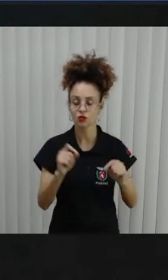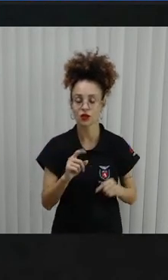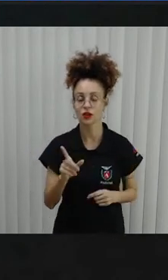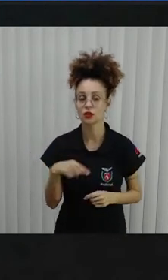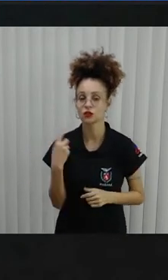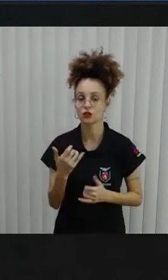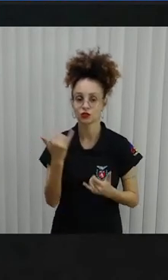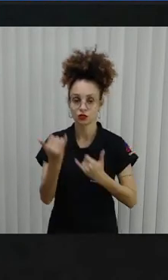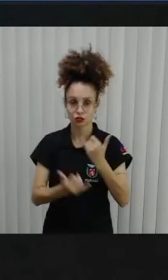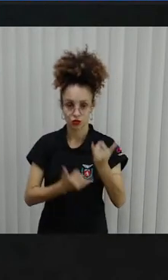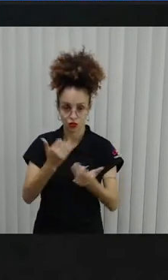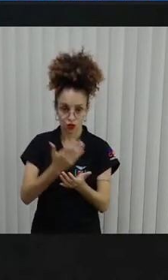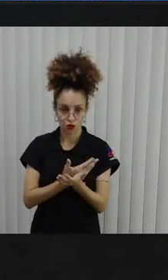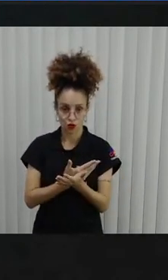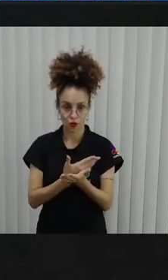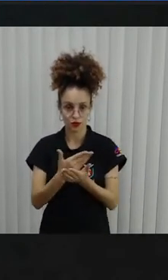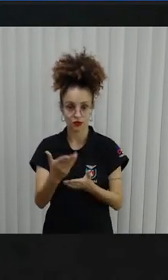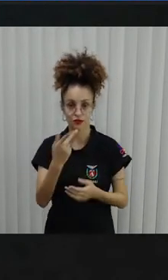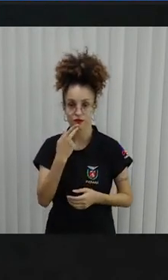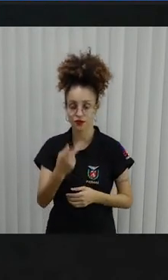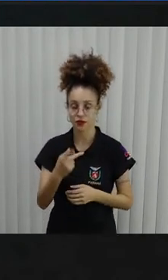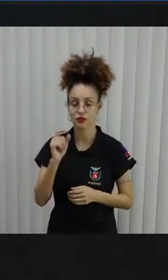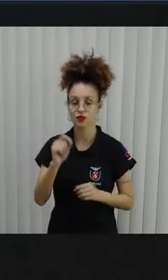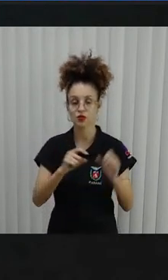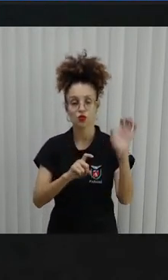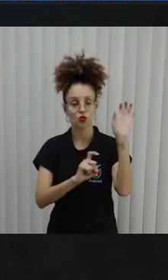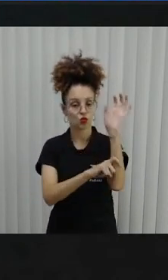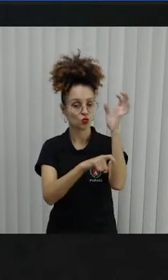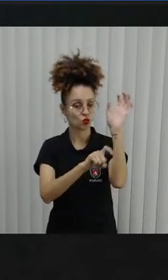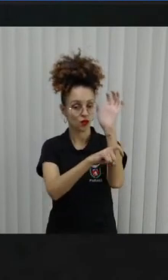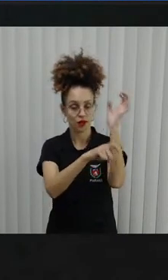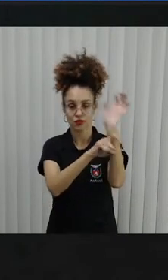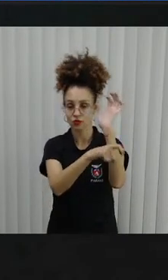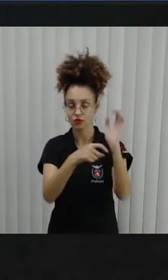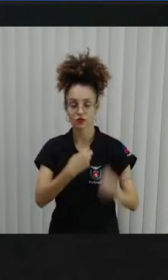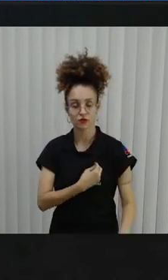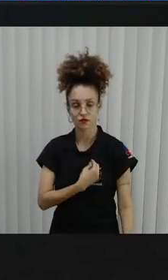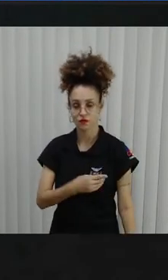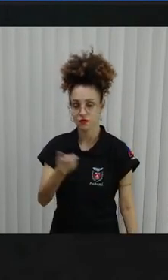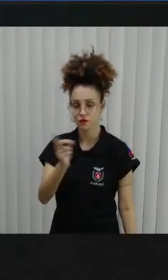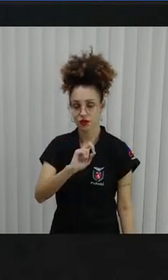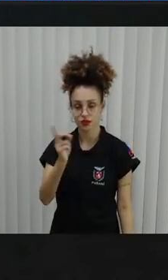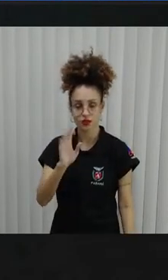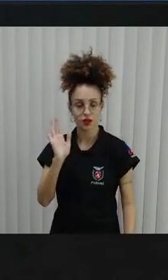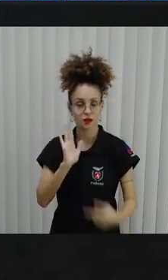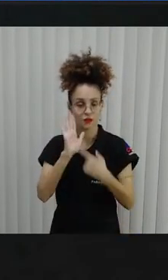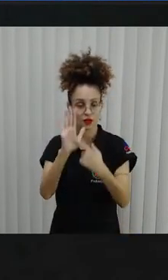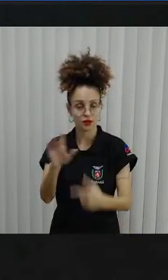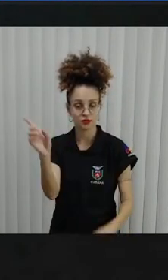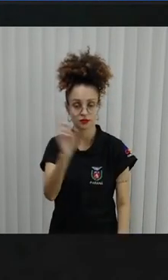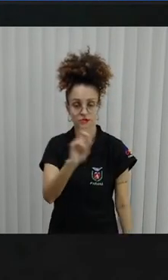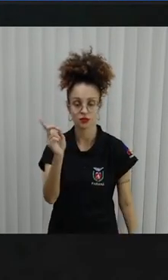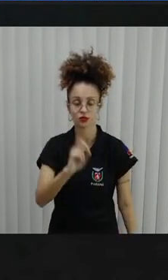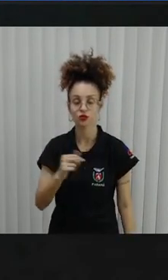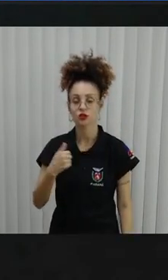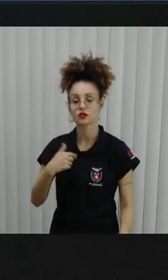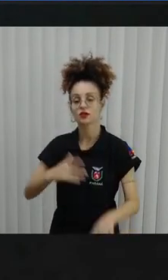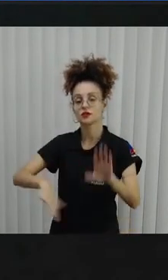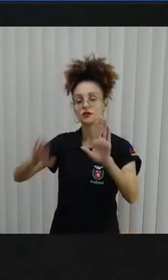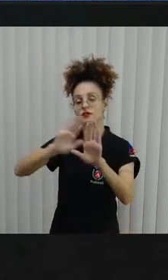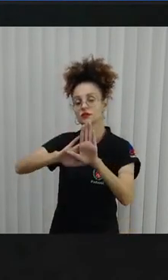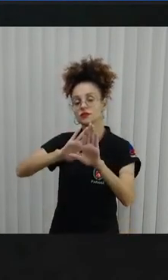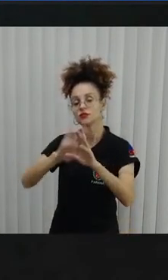jogo começar, eu vou falar que o cacto não vai estar visível, então em aparência eu vou esconder